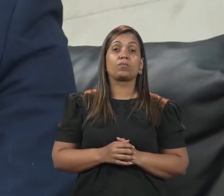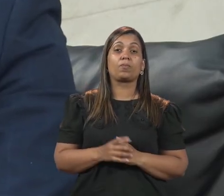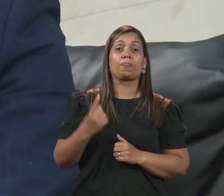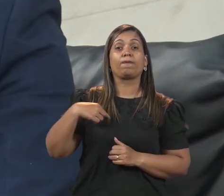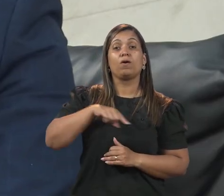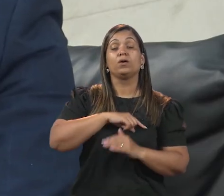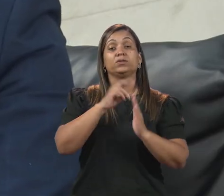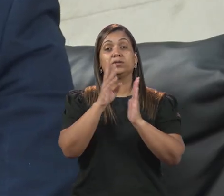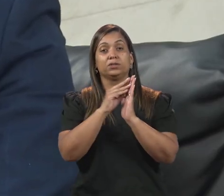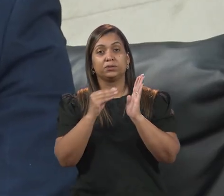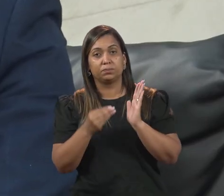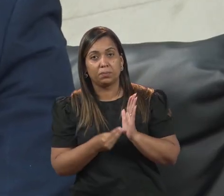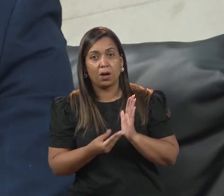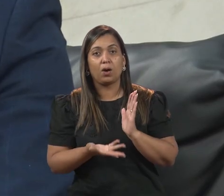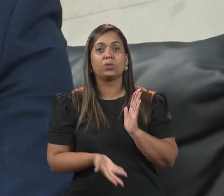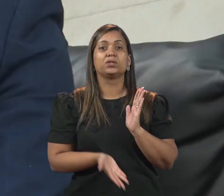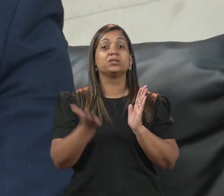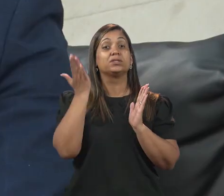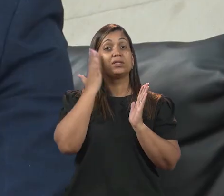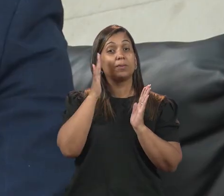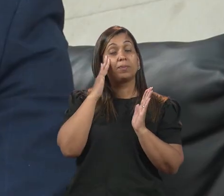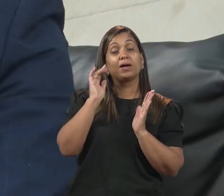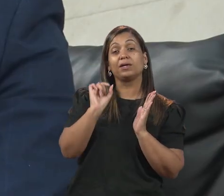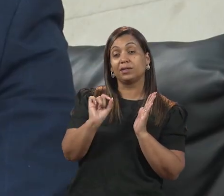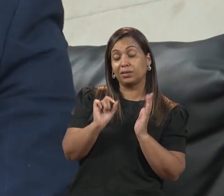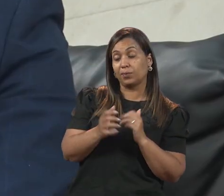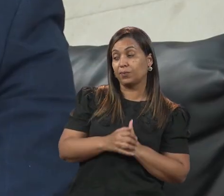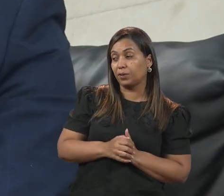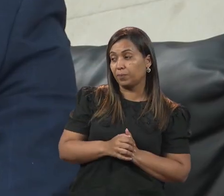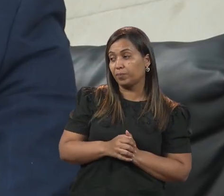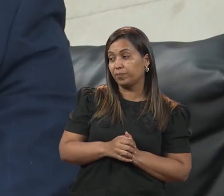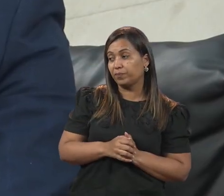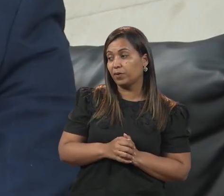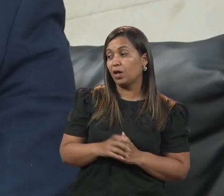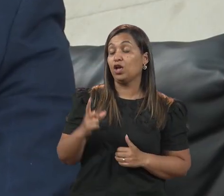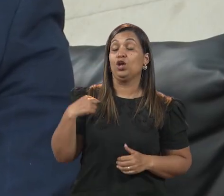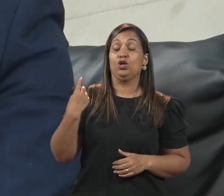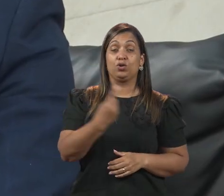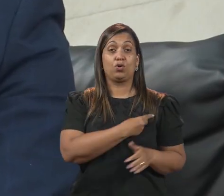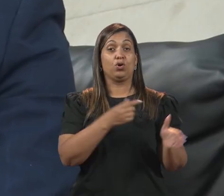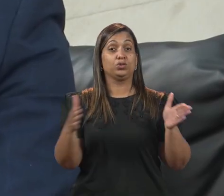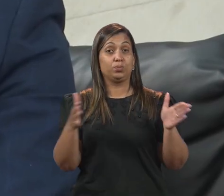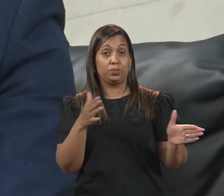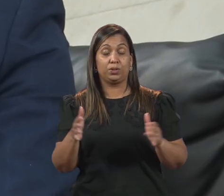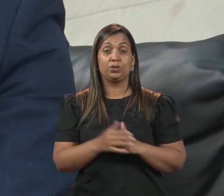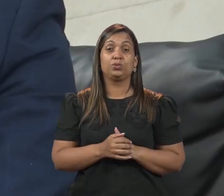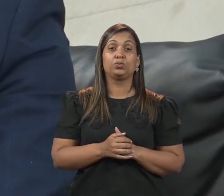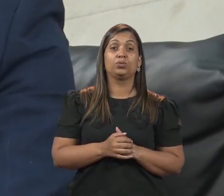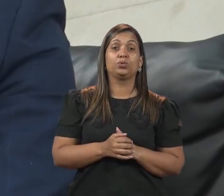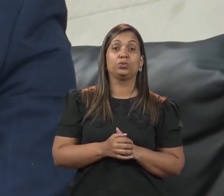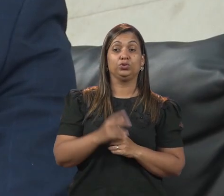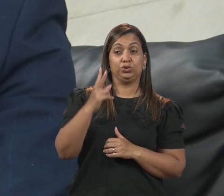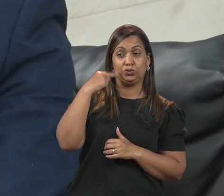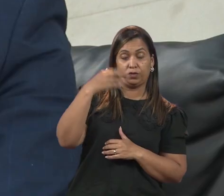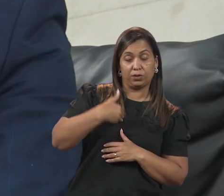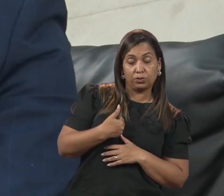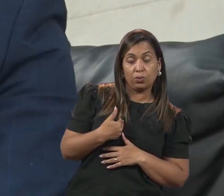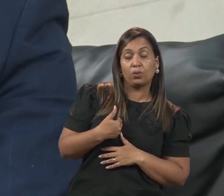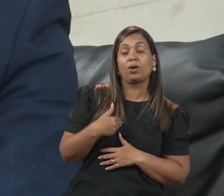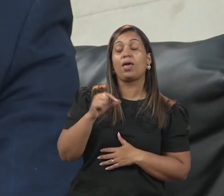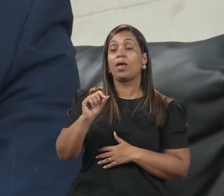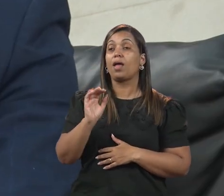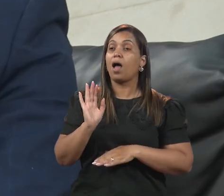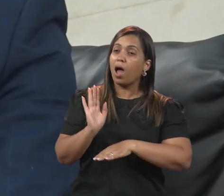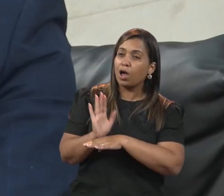nossas pautas, eu acho que já dá para entender um pouquinho que nosso mandato é trabalhar em prol daquela